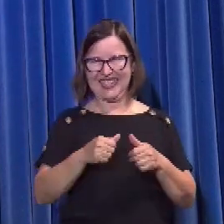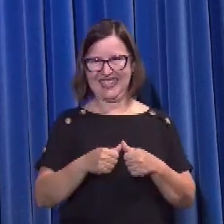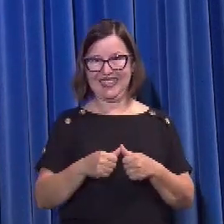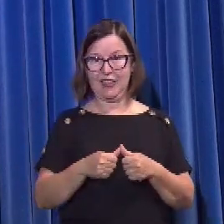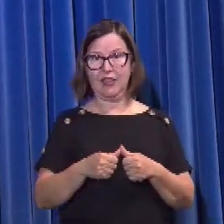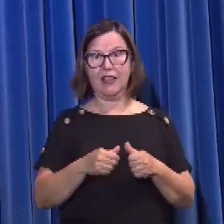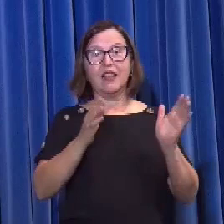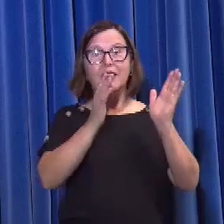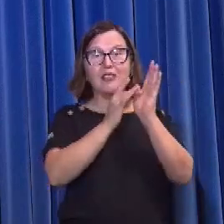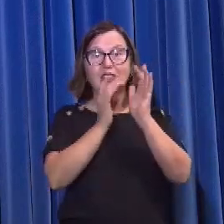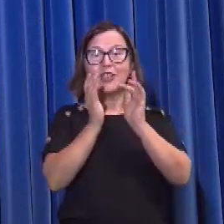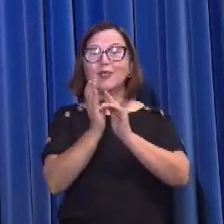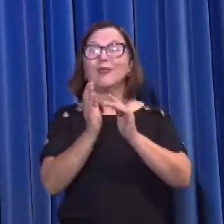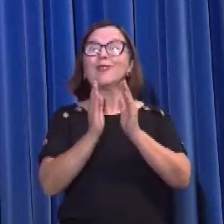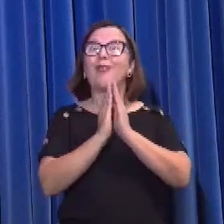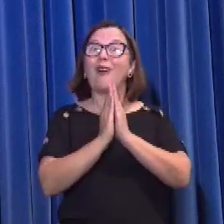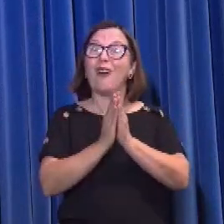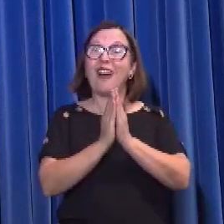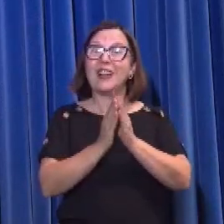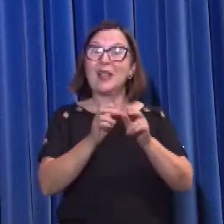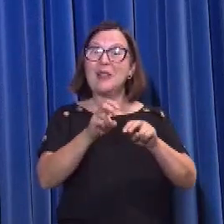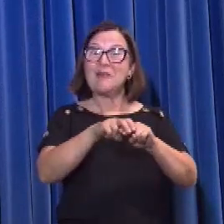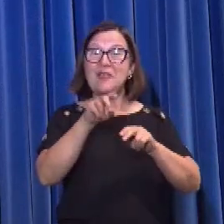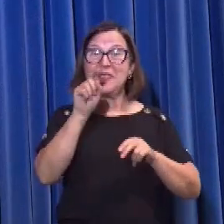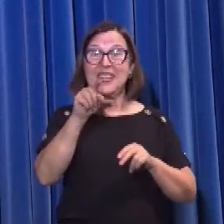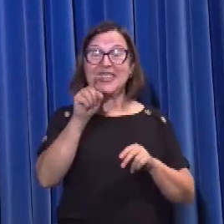intercedendo por você, porque você é filho.